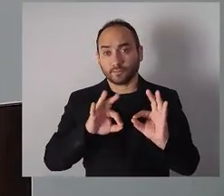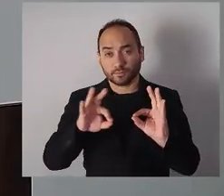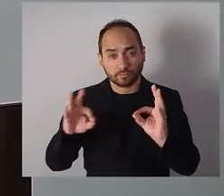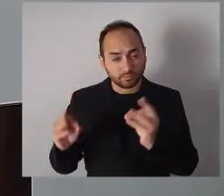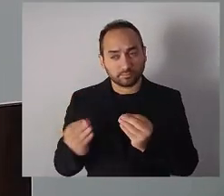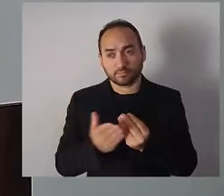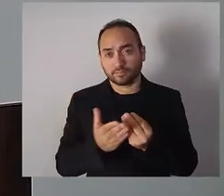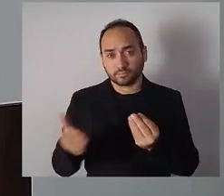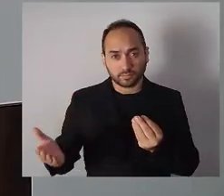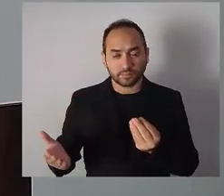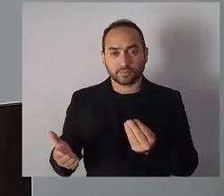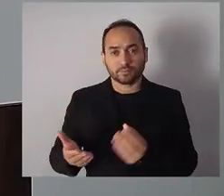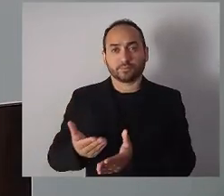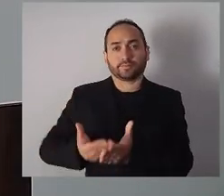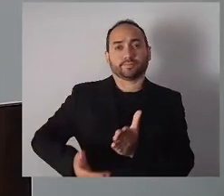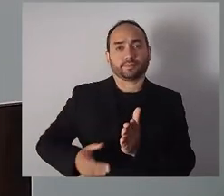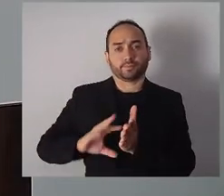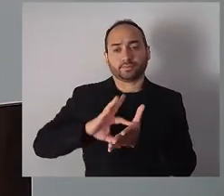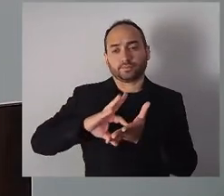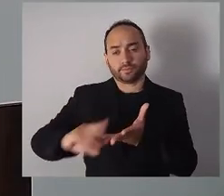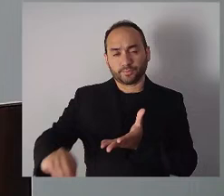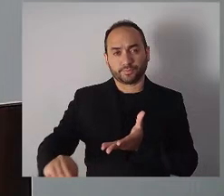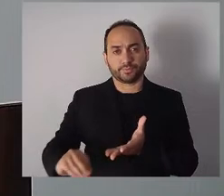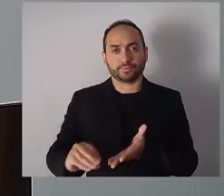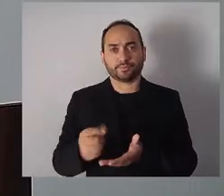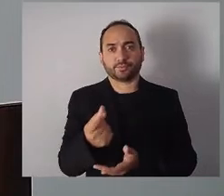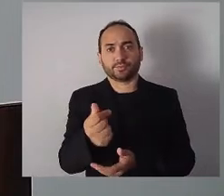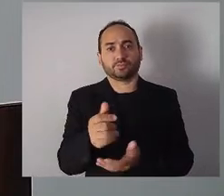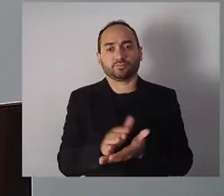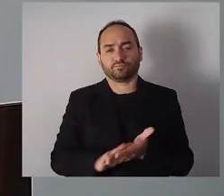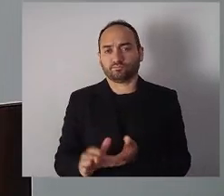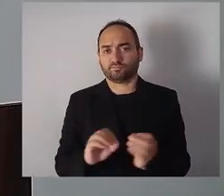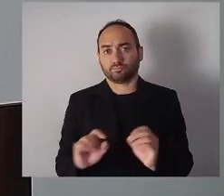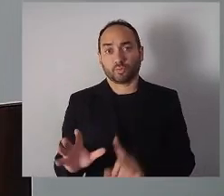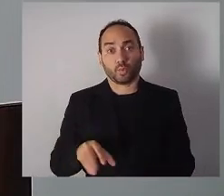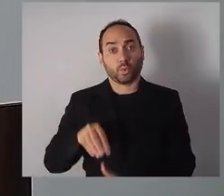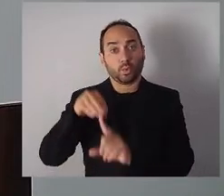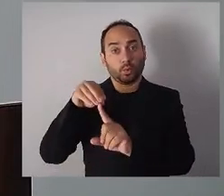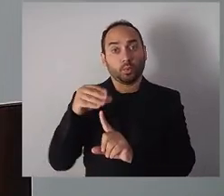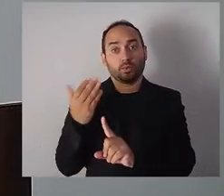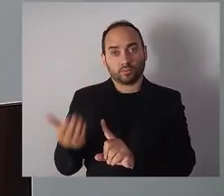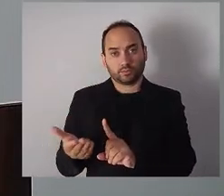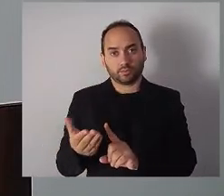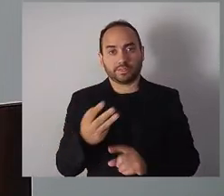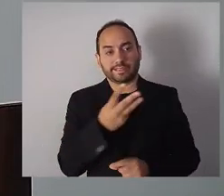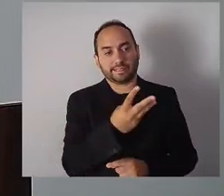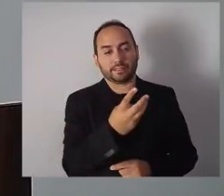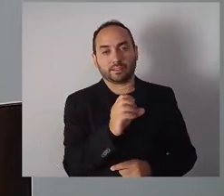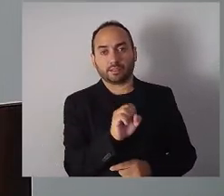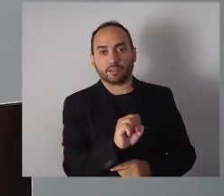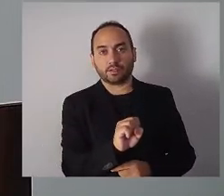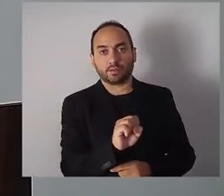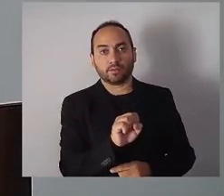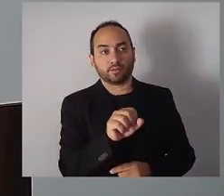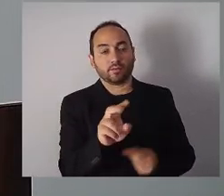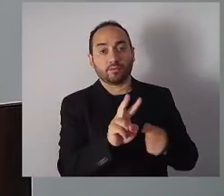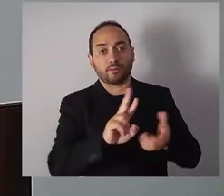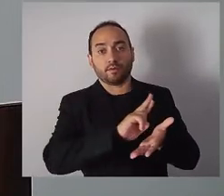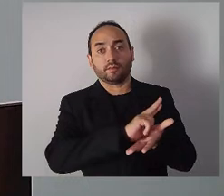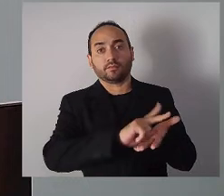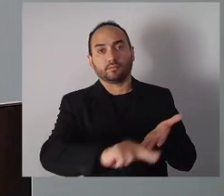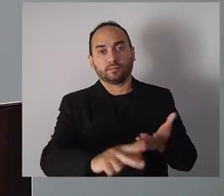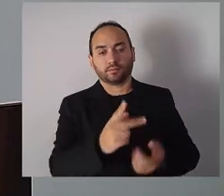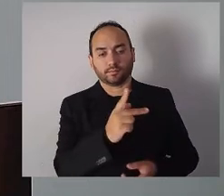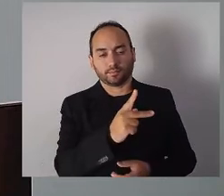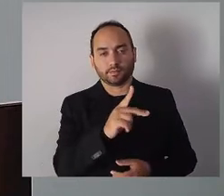total esvaziamento de recursos. Ele foi o único dos 38 candidatos do